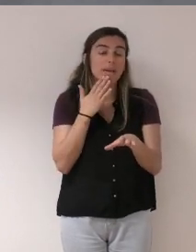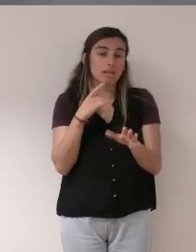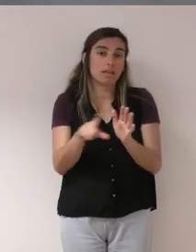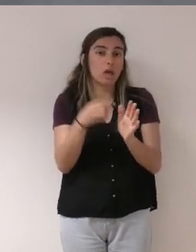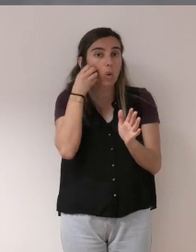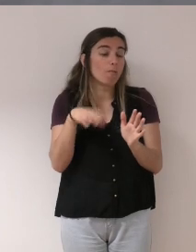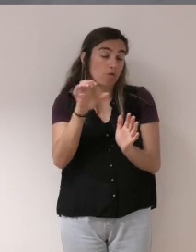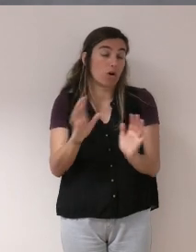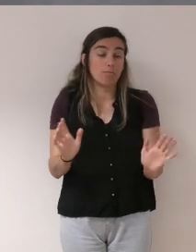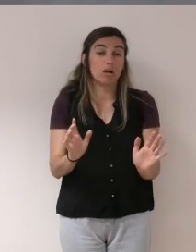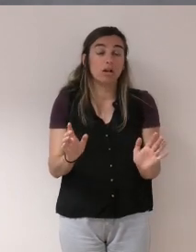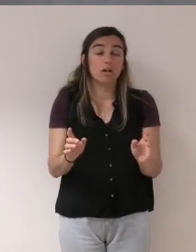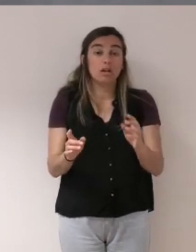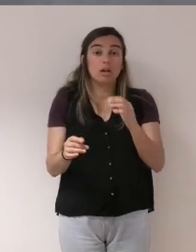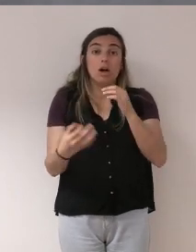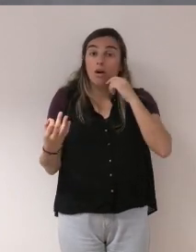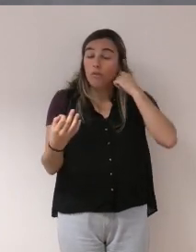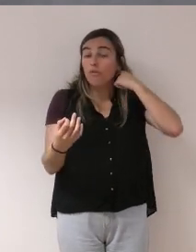facto,